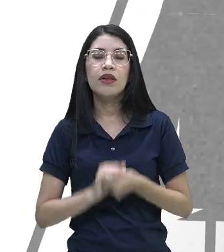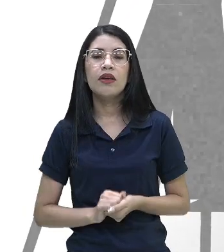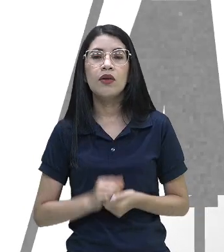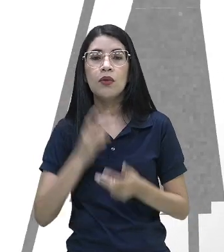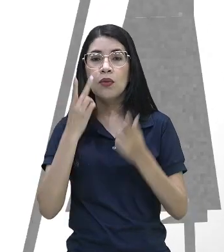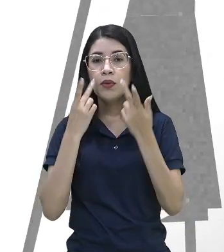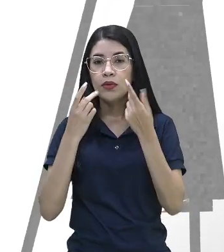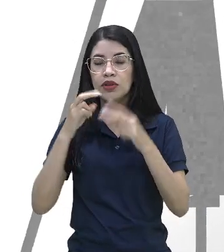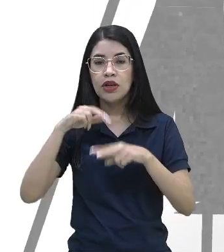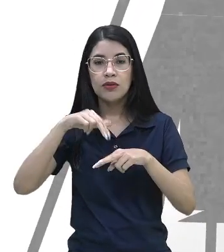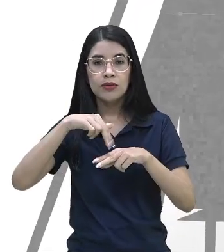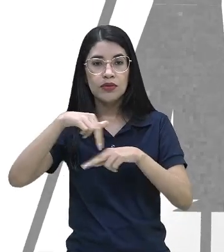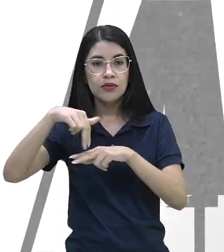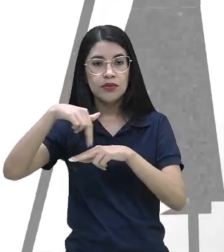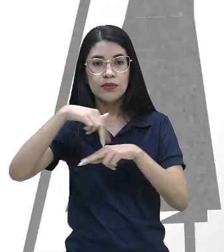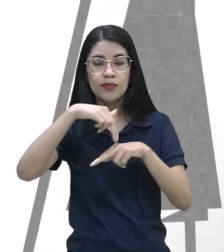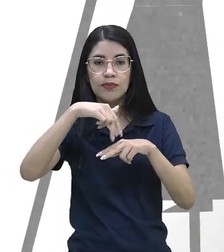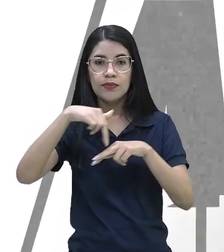de sombras.